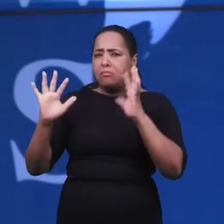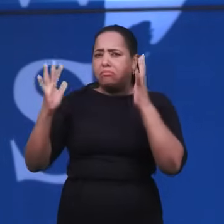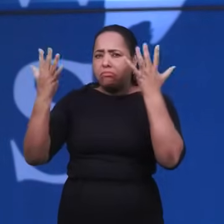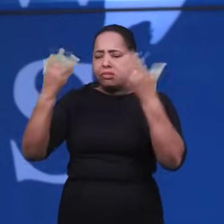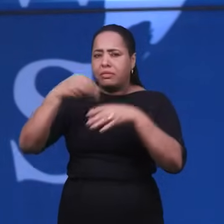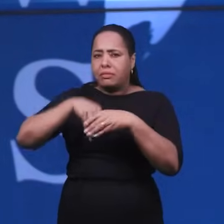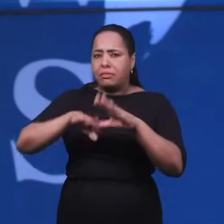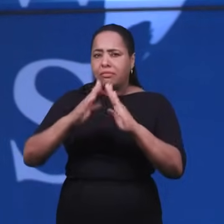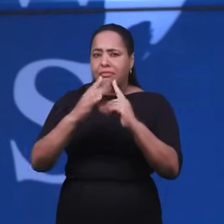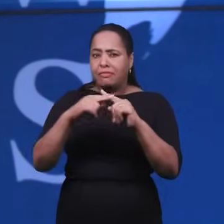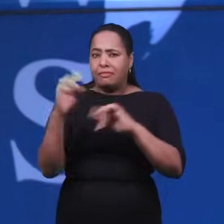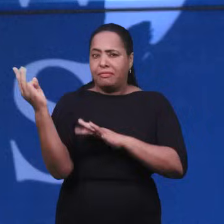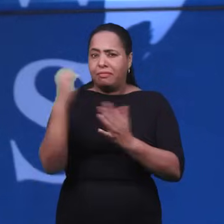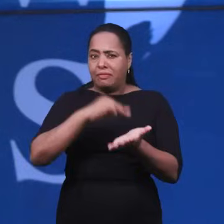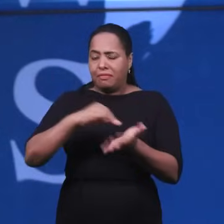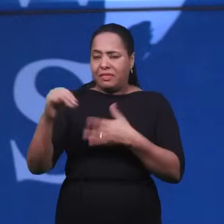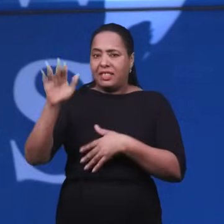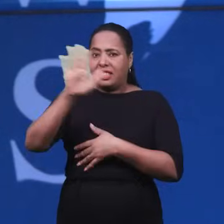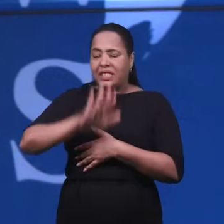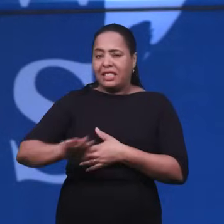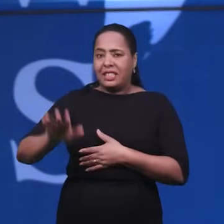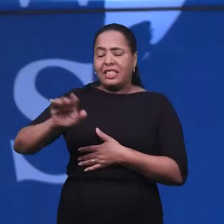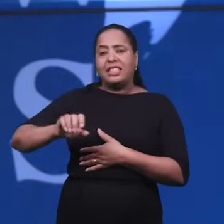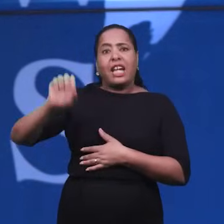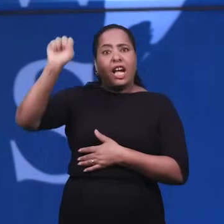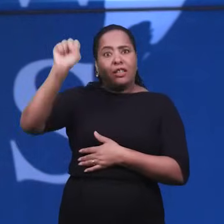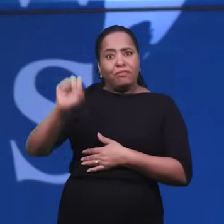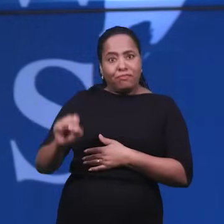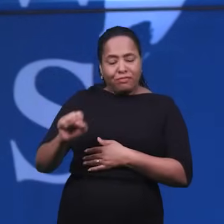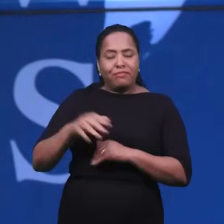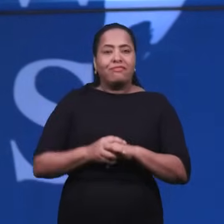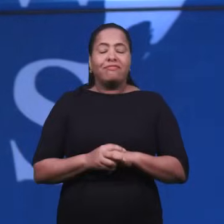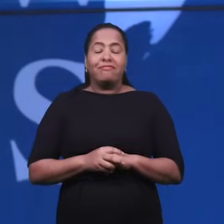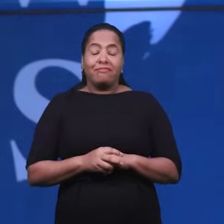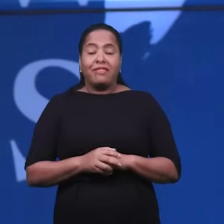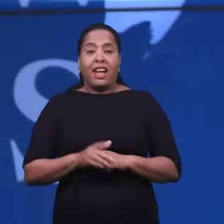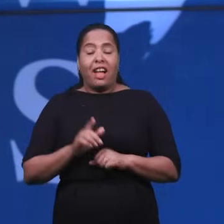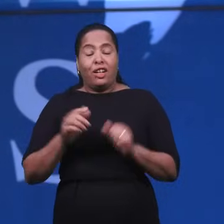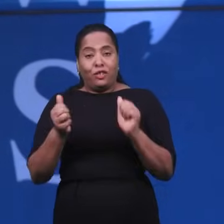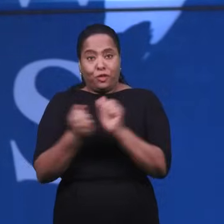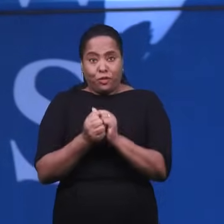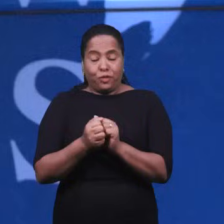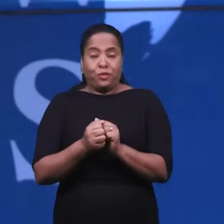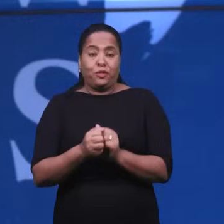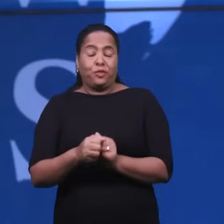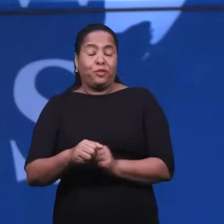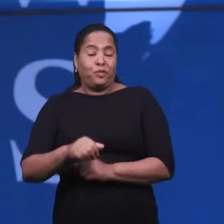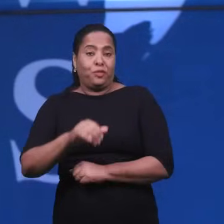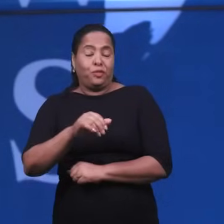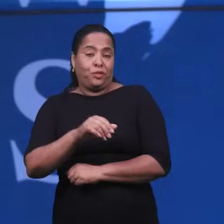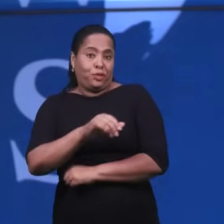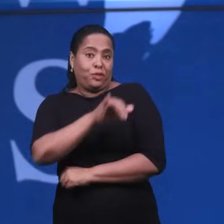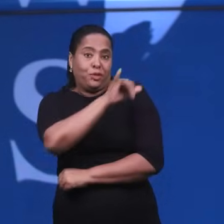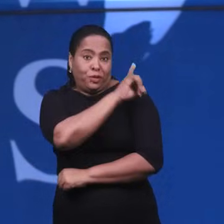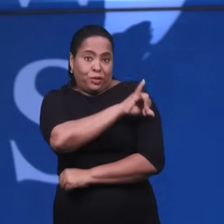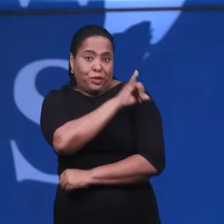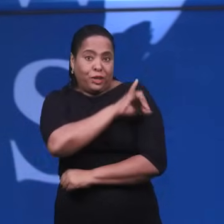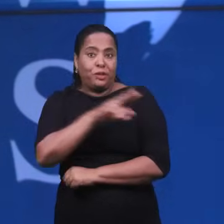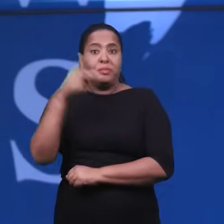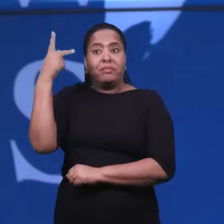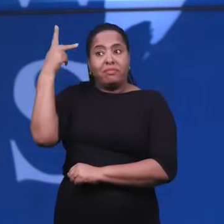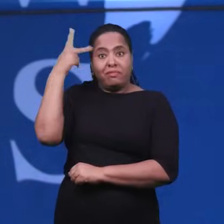região, da região Sudeste, hein? E hoje especificamente é ali com os estados do Rio de Janeiro, São Paulo, além da